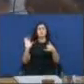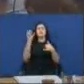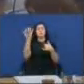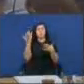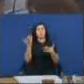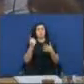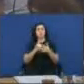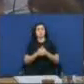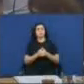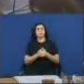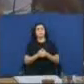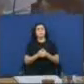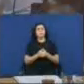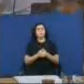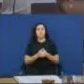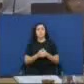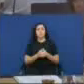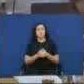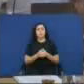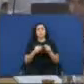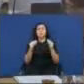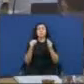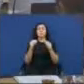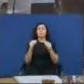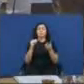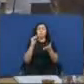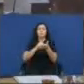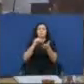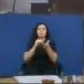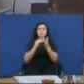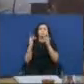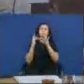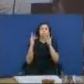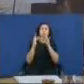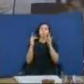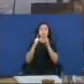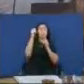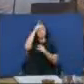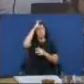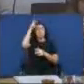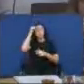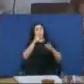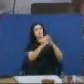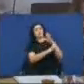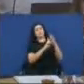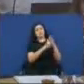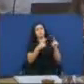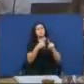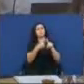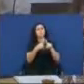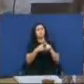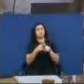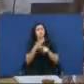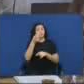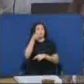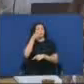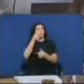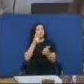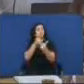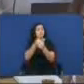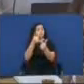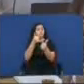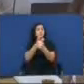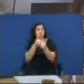acontecendo? Está havendo uma falta de sintonia entre a Electro e a Prefeitura. Por quê? Eu estive acompanhando de perto